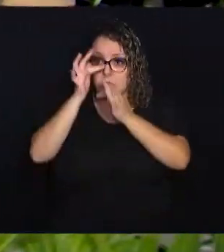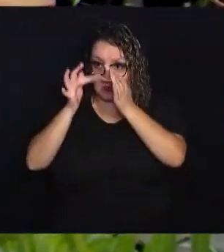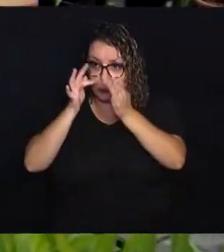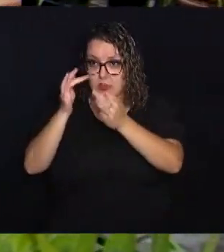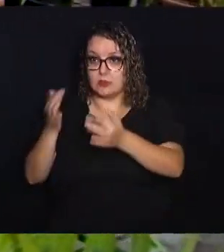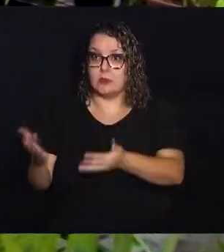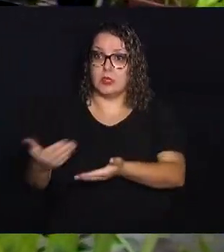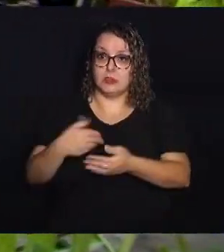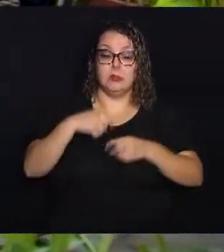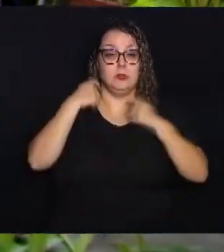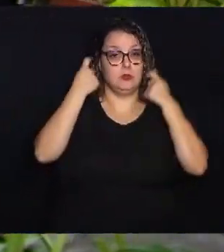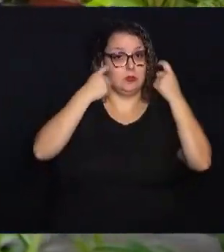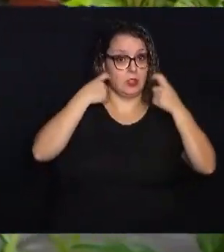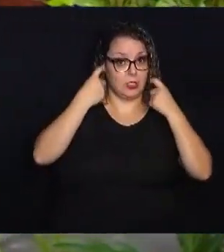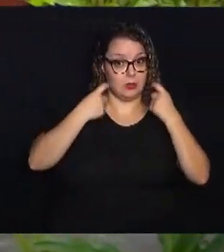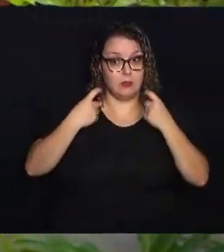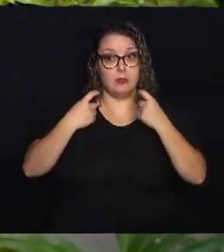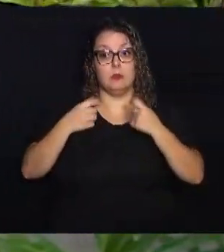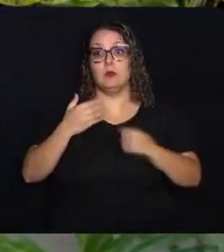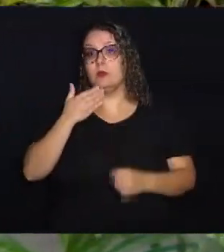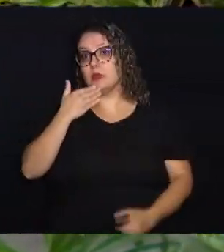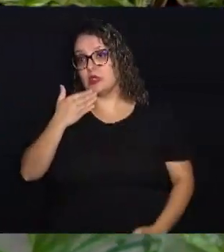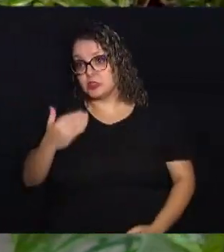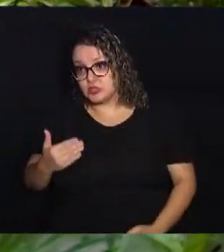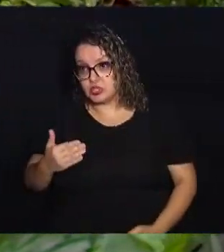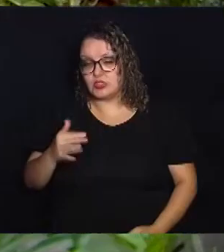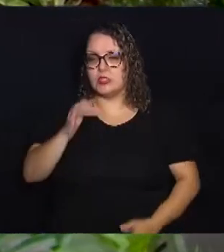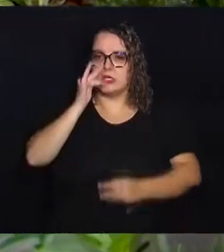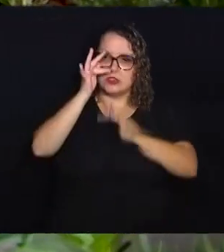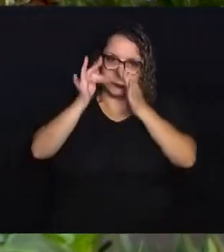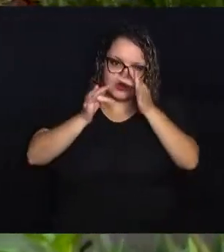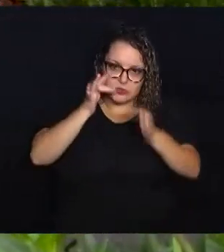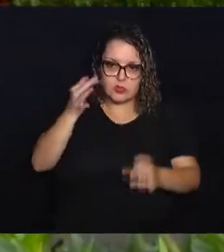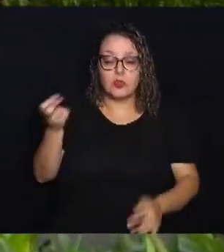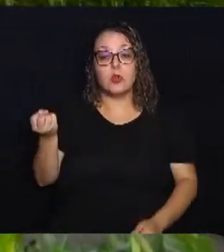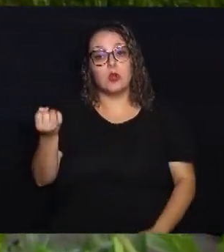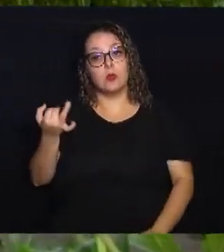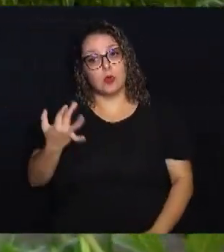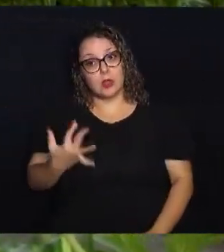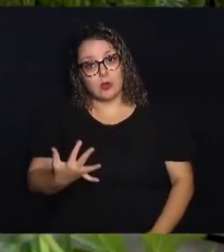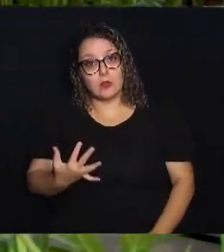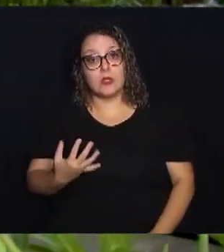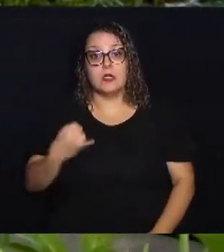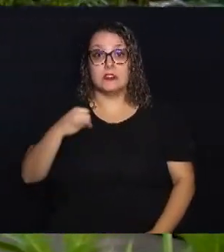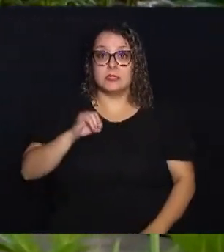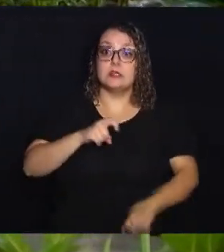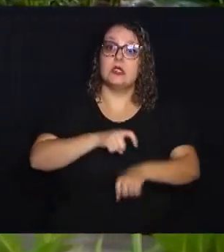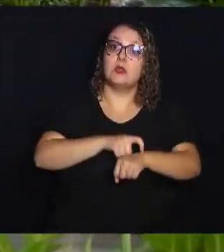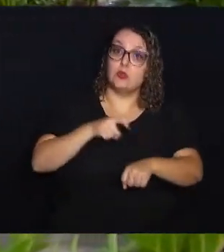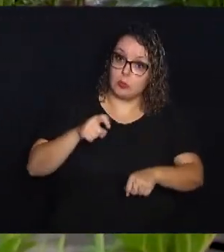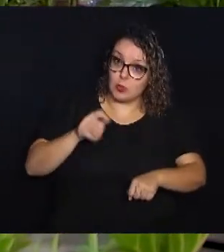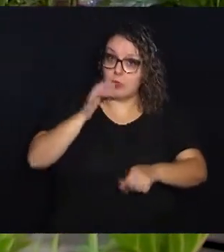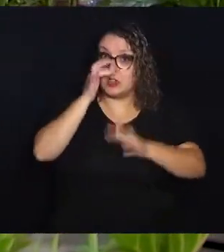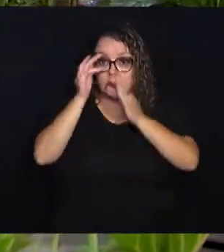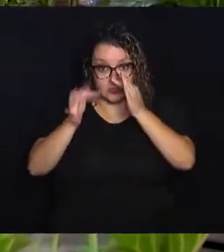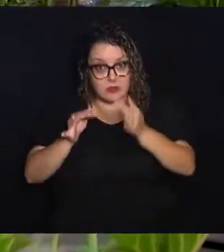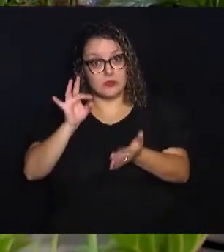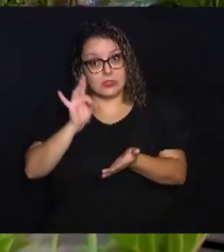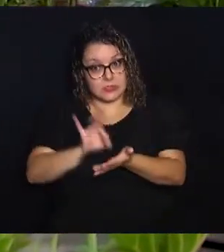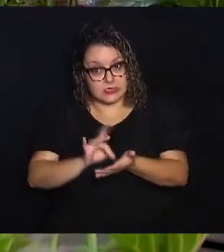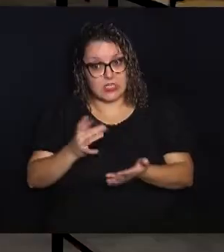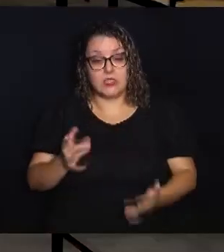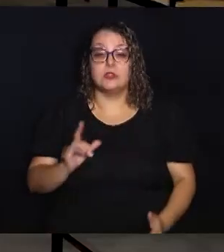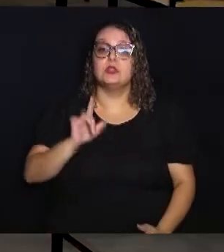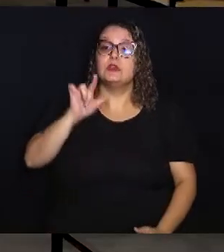flores, então a gente tem que se preocupar em encomendar as flores, quantidade, se está na época da flor